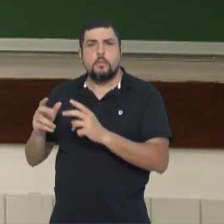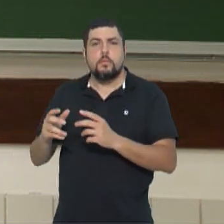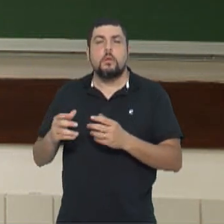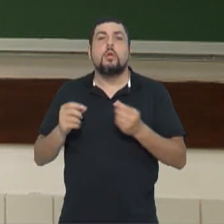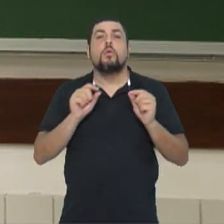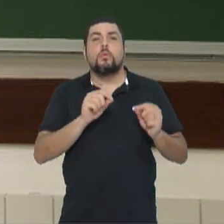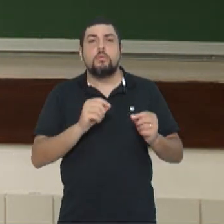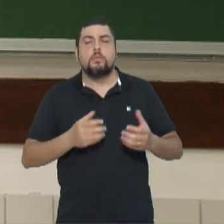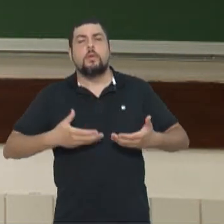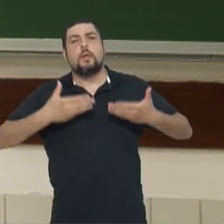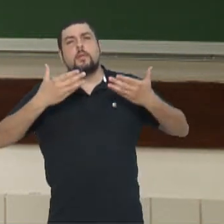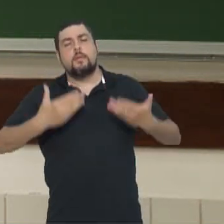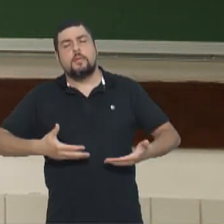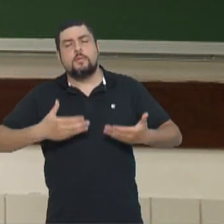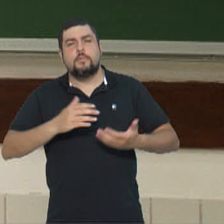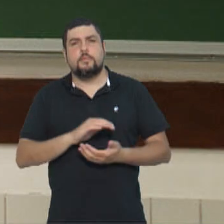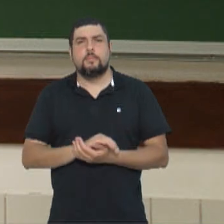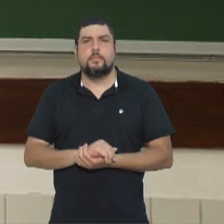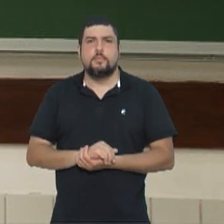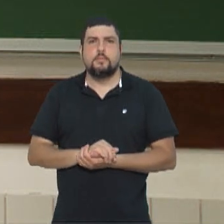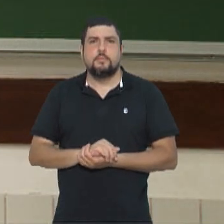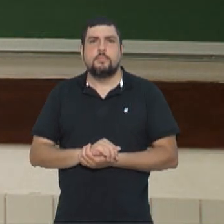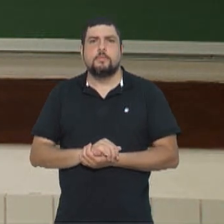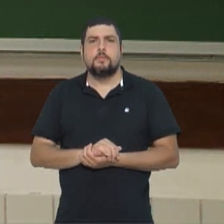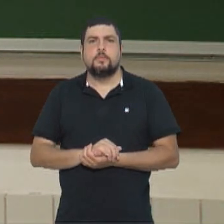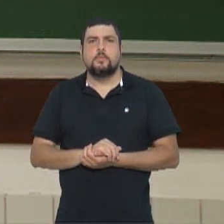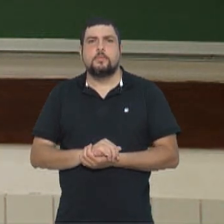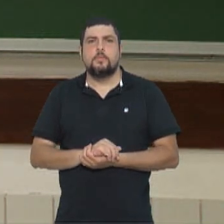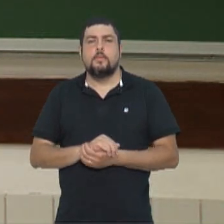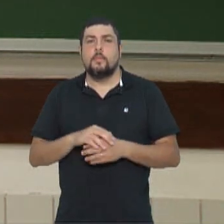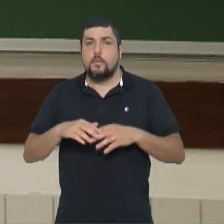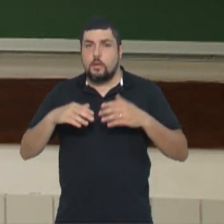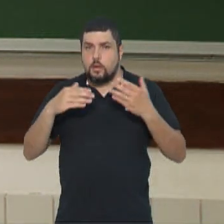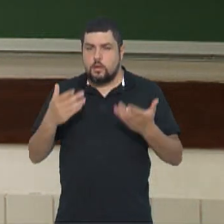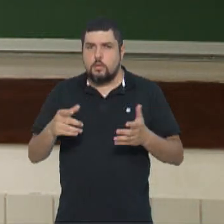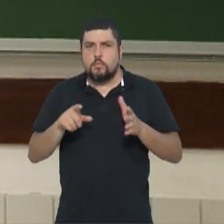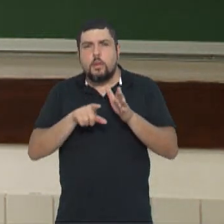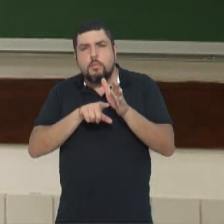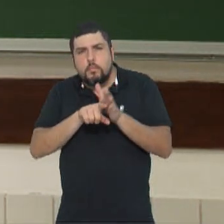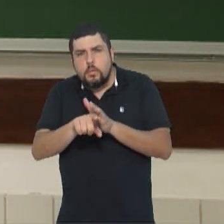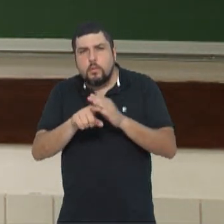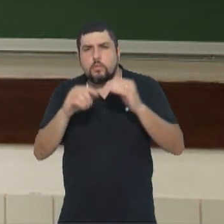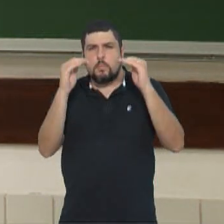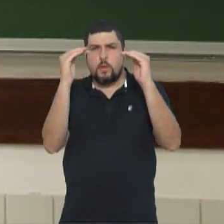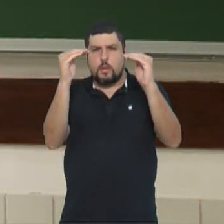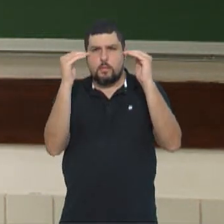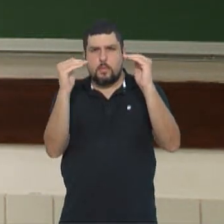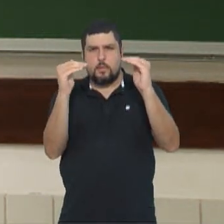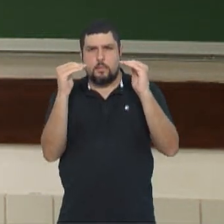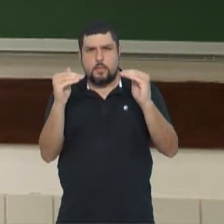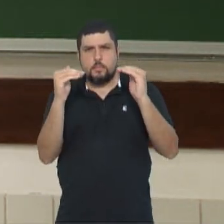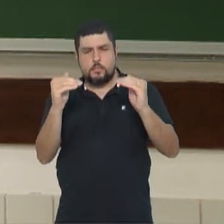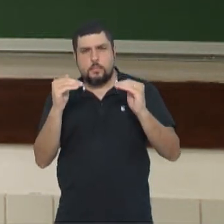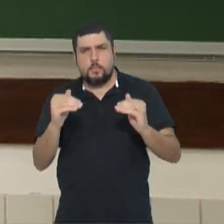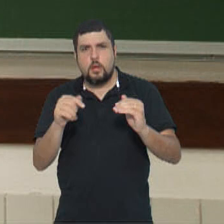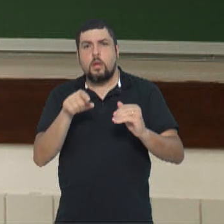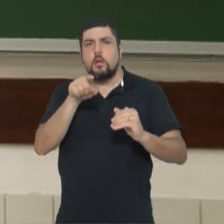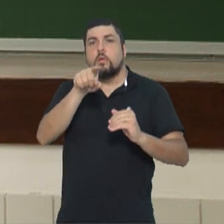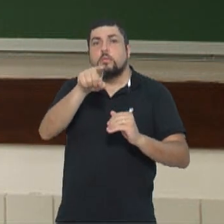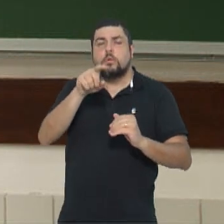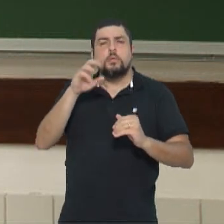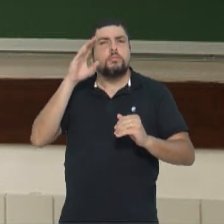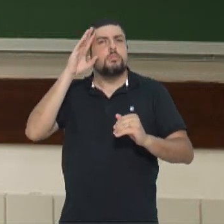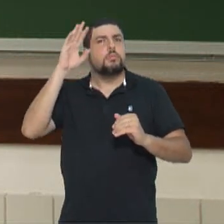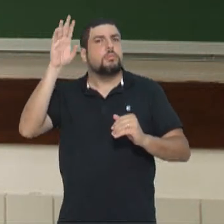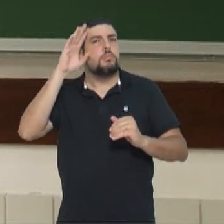leve. Percebem isso? Beleza, querido? Então aí, por perguntinhas, você vai começando a pensar e o teu texto, ele